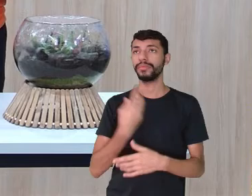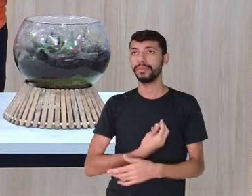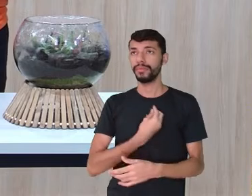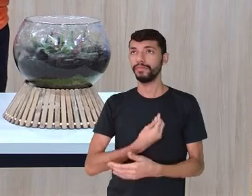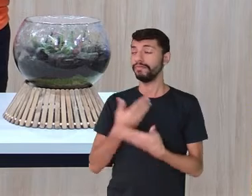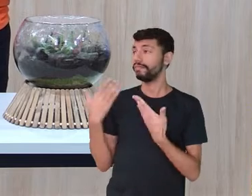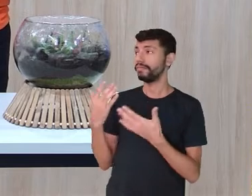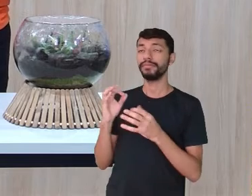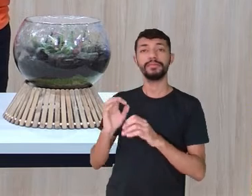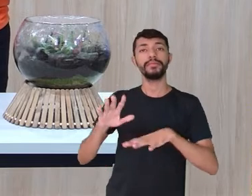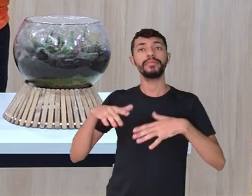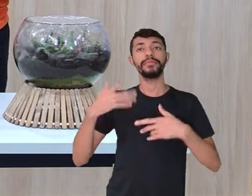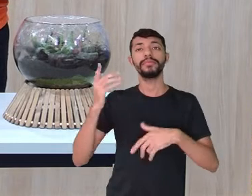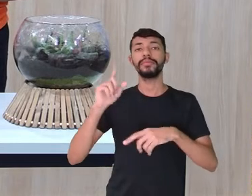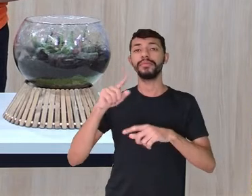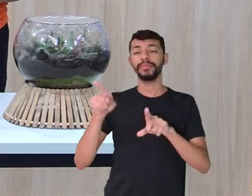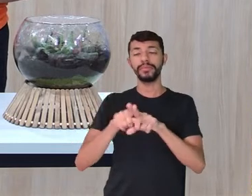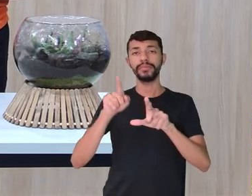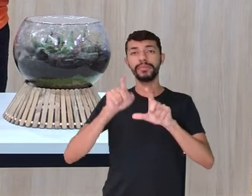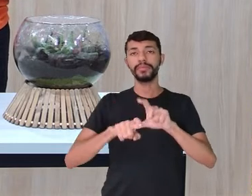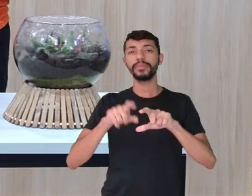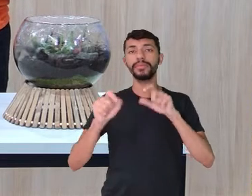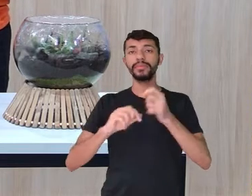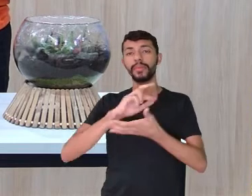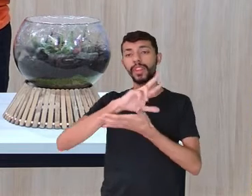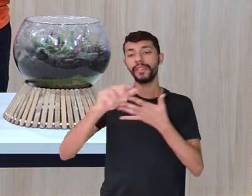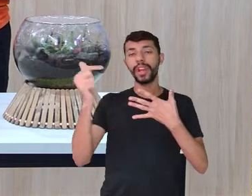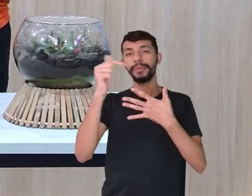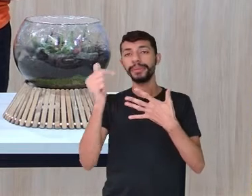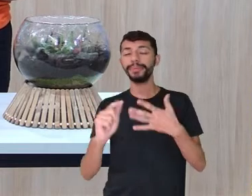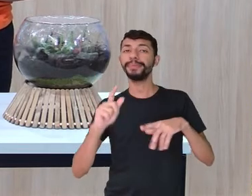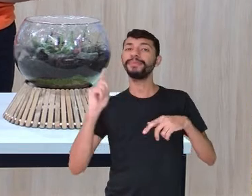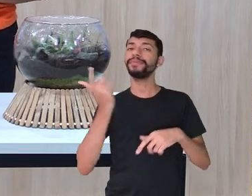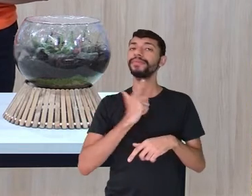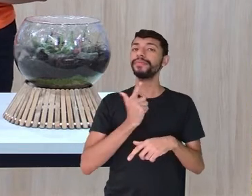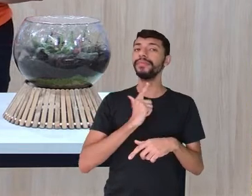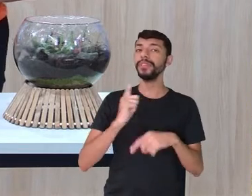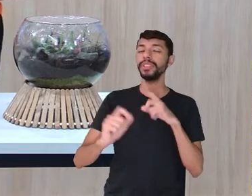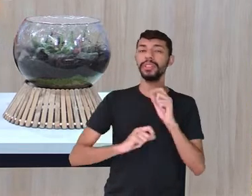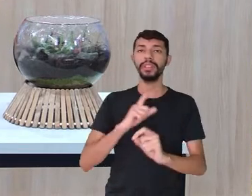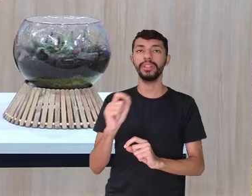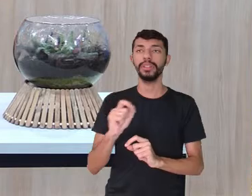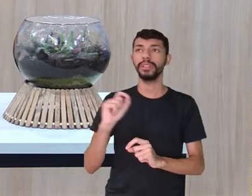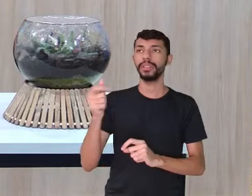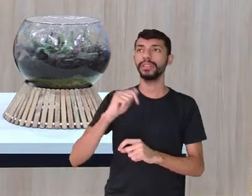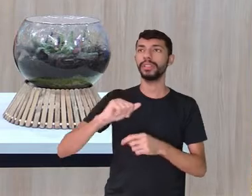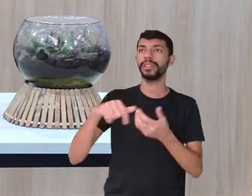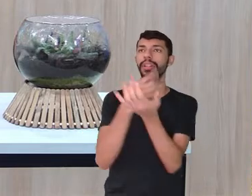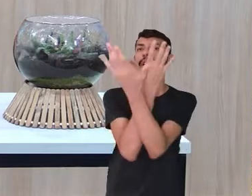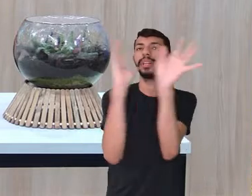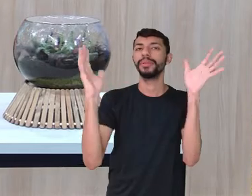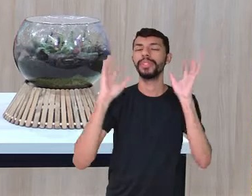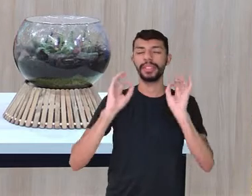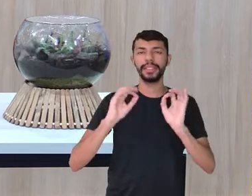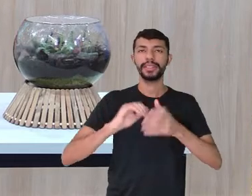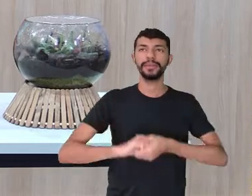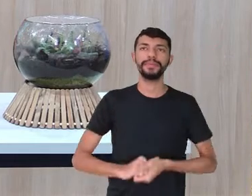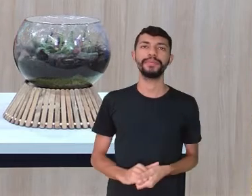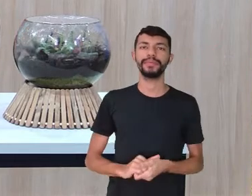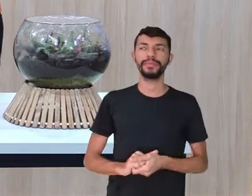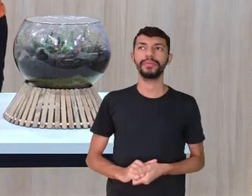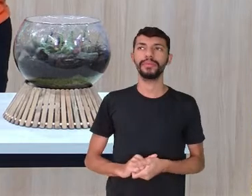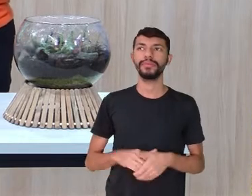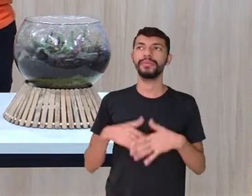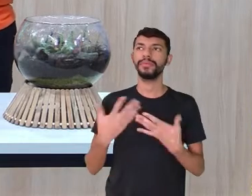e dependemos de vários fatores que existem na nossa natureza. E quando